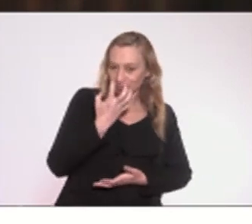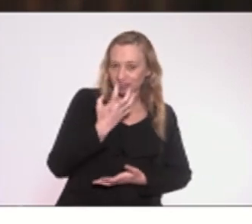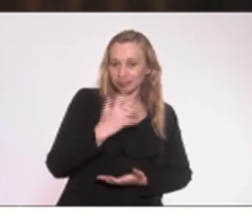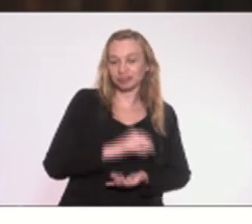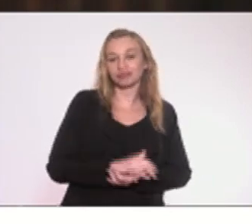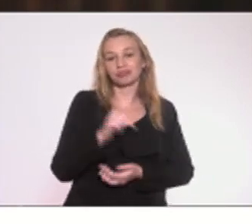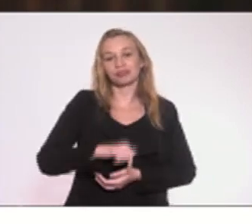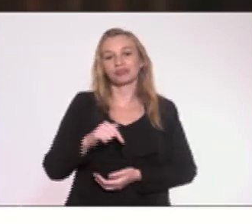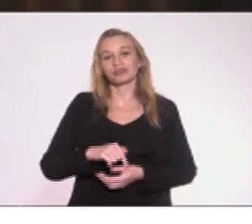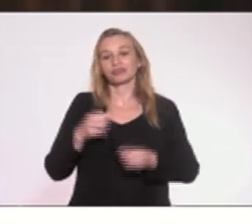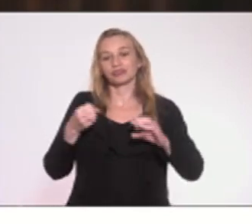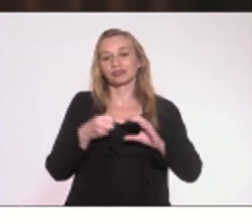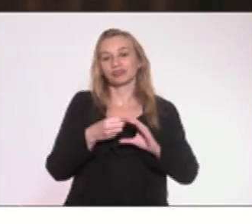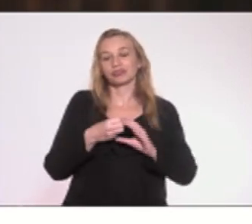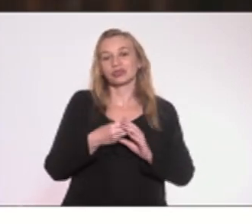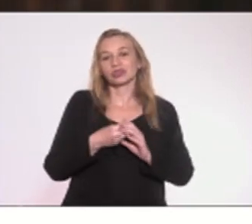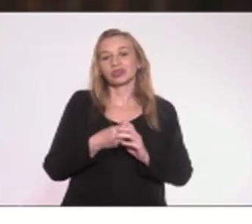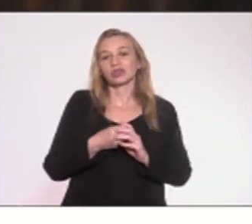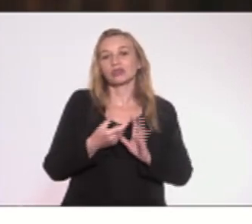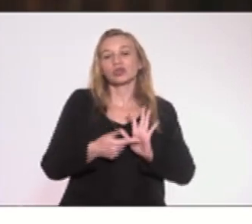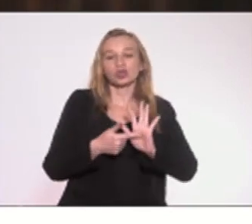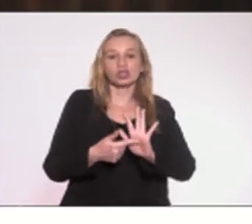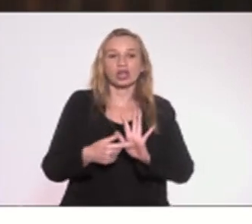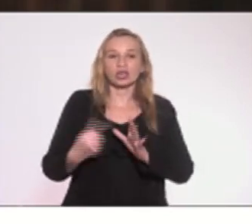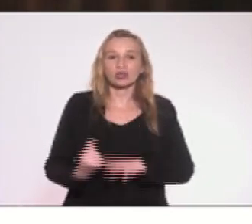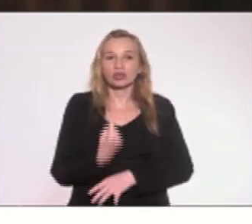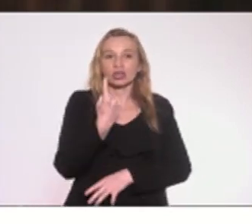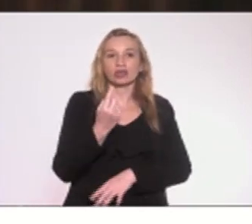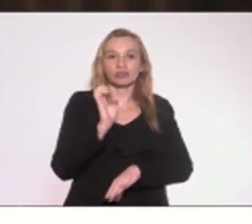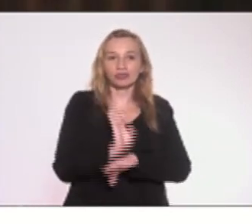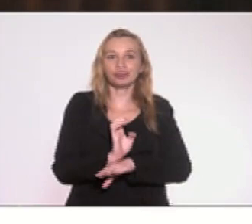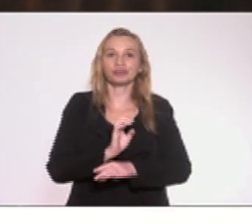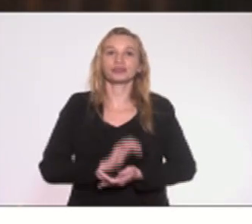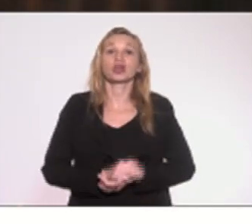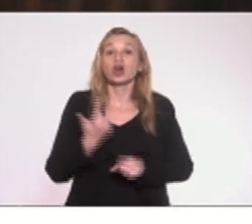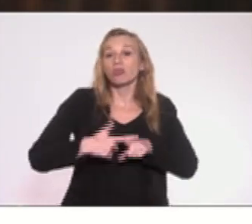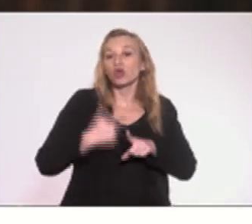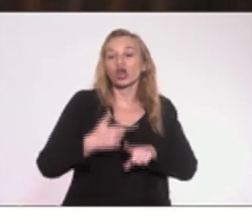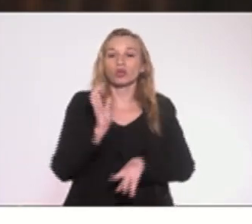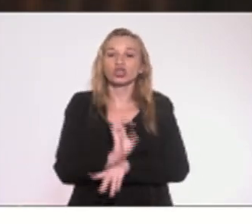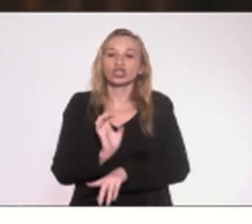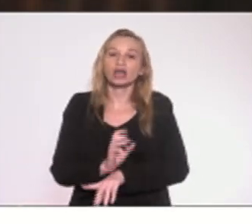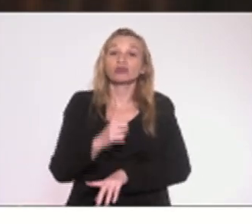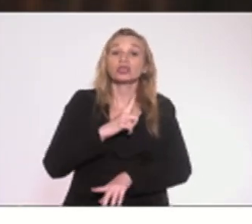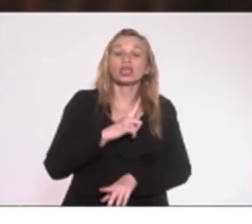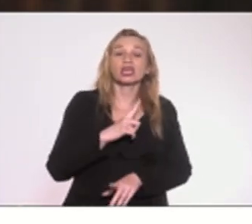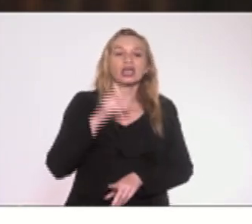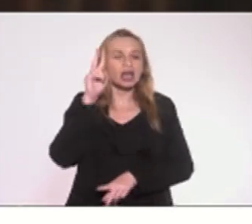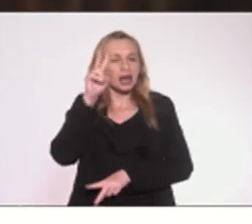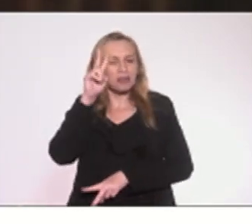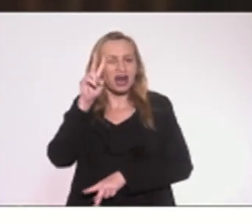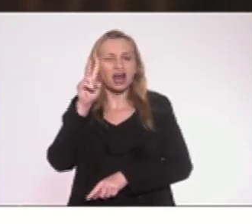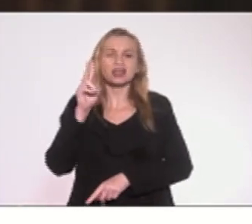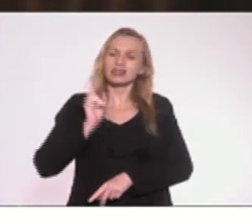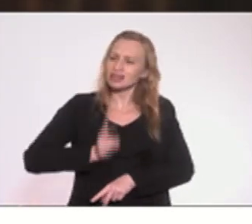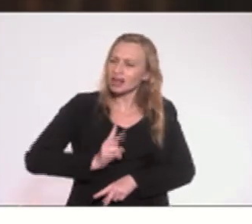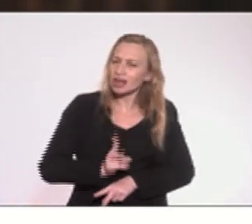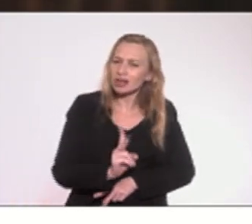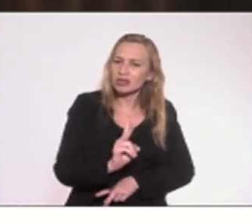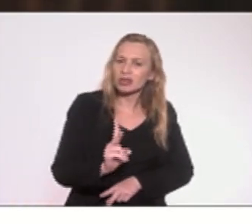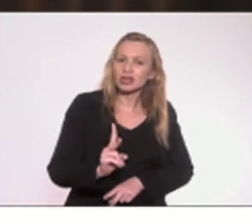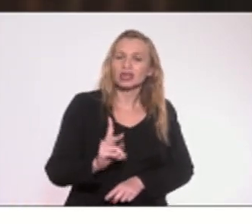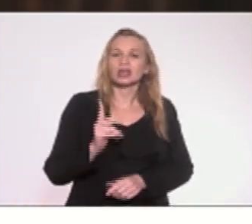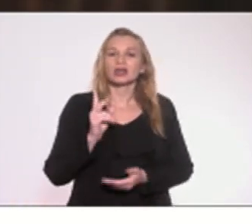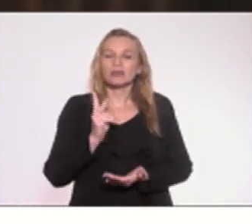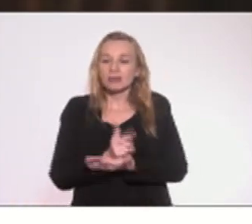exatamente esse caráter de unidade do Estado. Porque o Estado ele tem que lembrar o tempo todo que, apesar